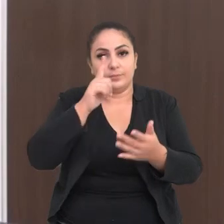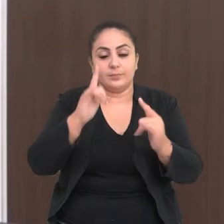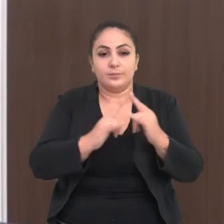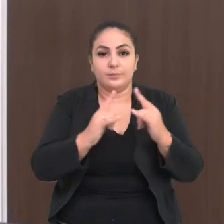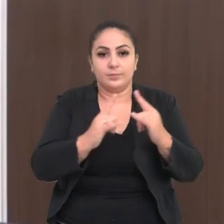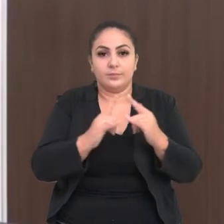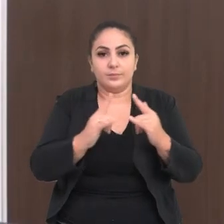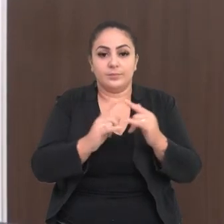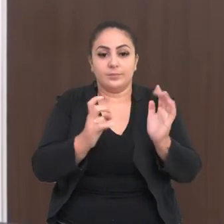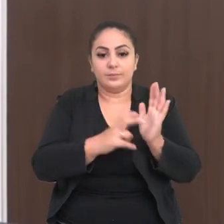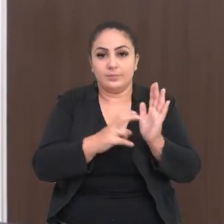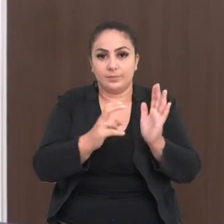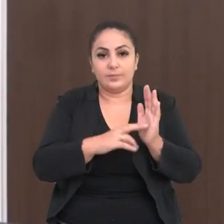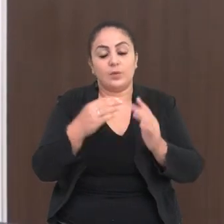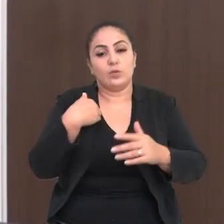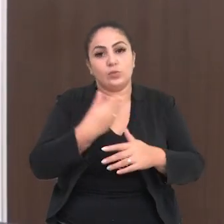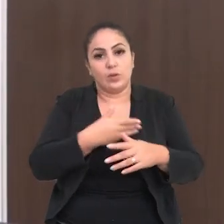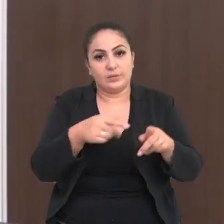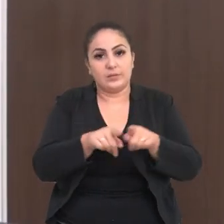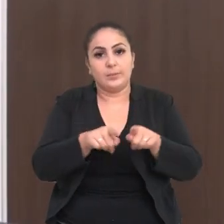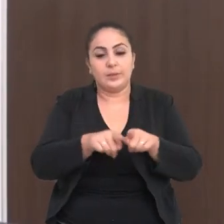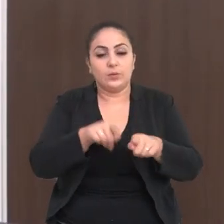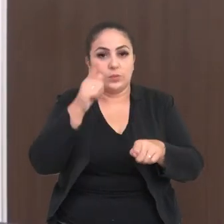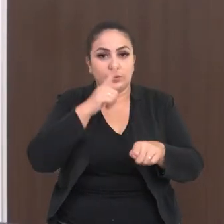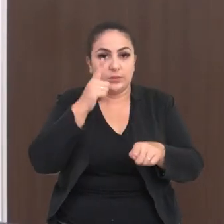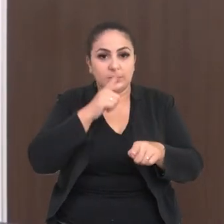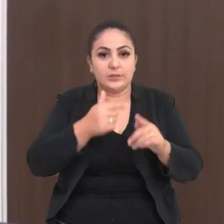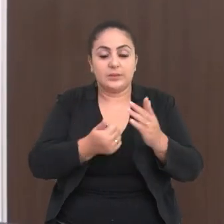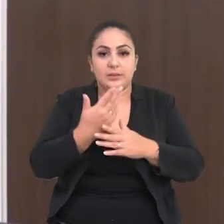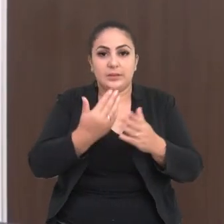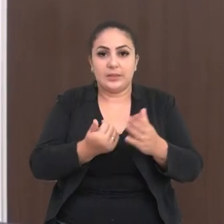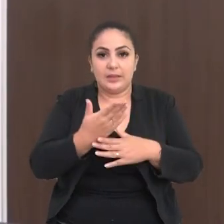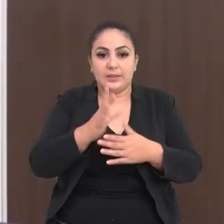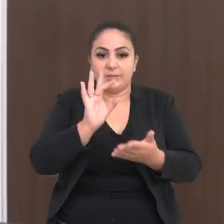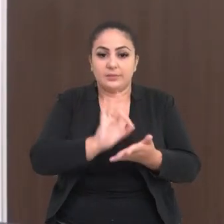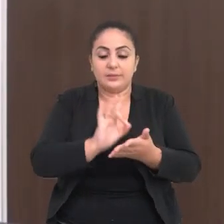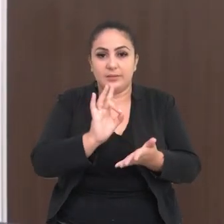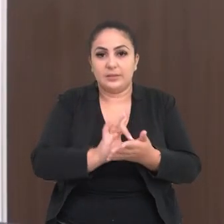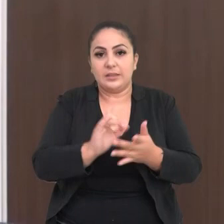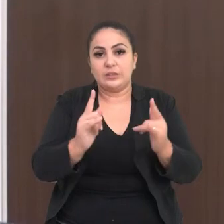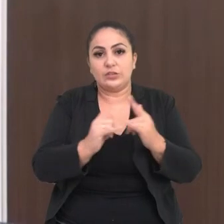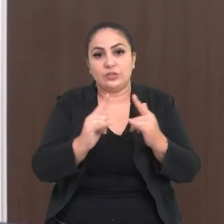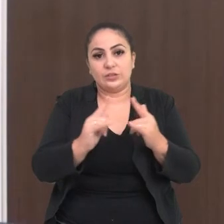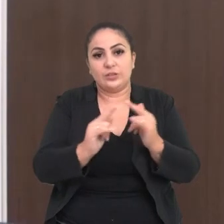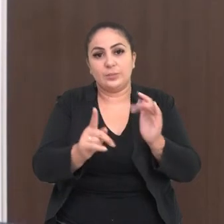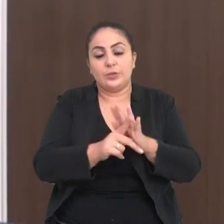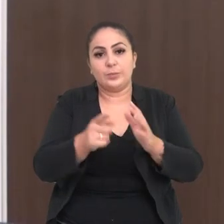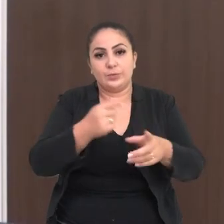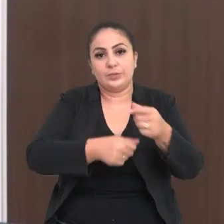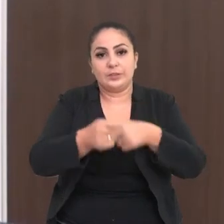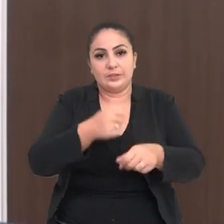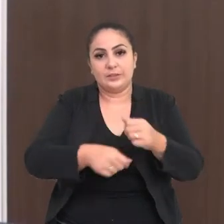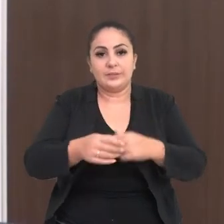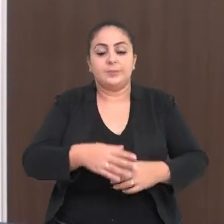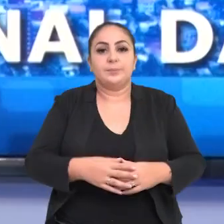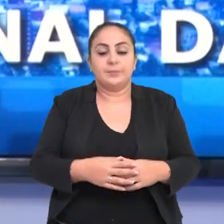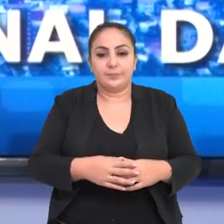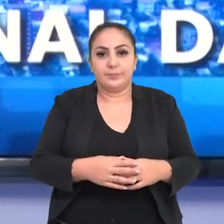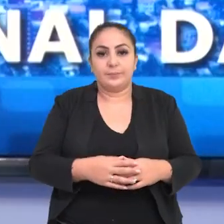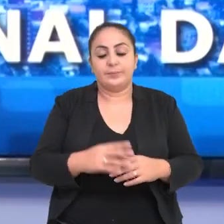para as instituições bancárias, nós agora também vamos poder constituir as garantias para as instituições